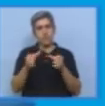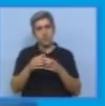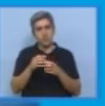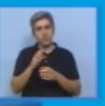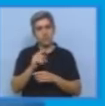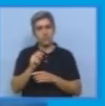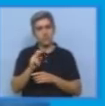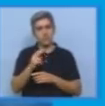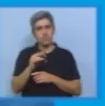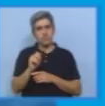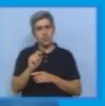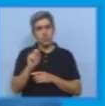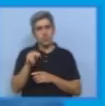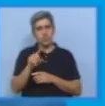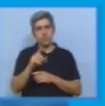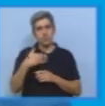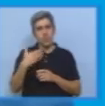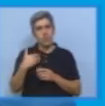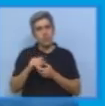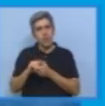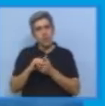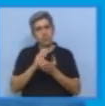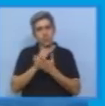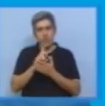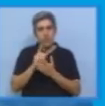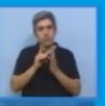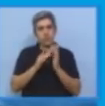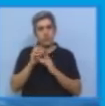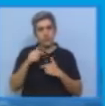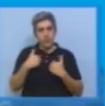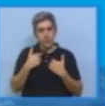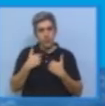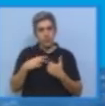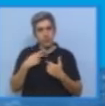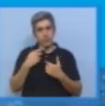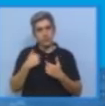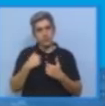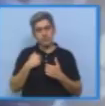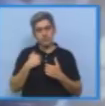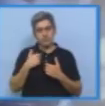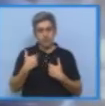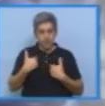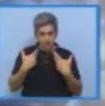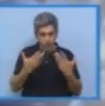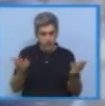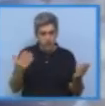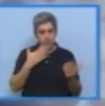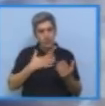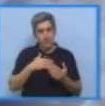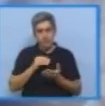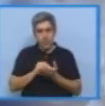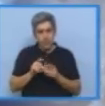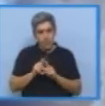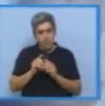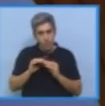ele não faz só isso, ele não apela só à caridade, ele diz que o próprio Jesus Cristo, que era rico, fez pobre. Portanto, no fundo,